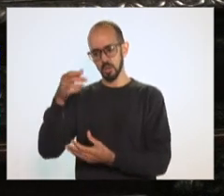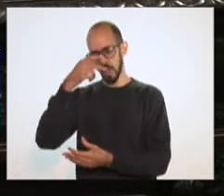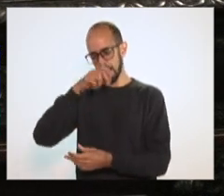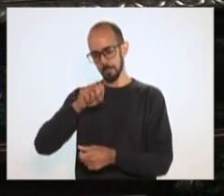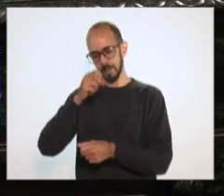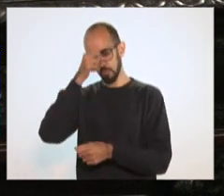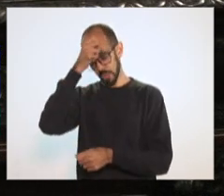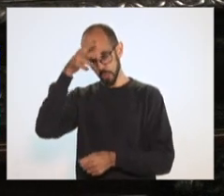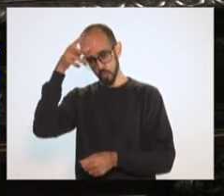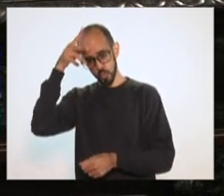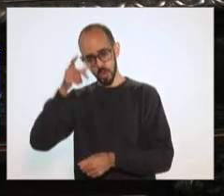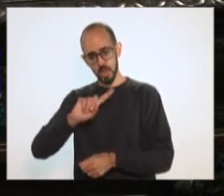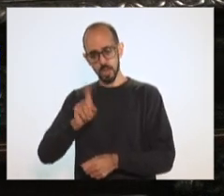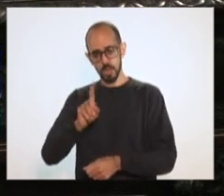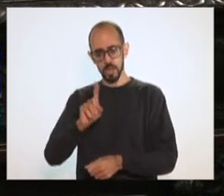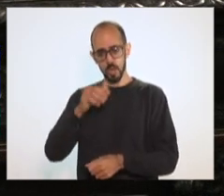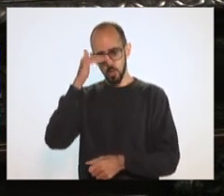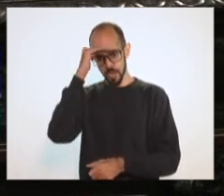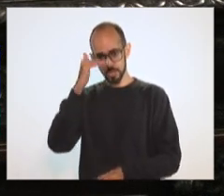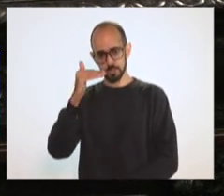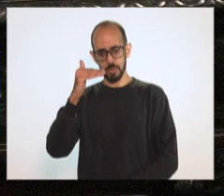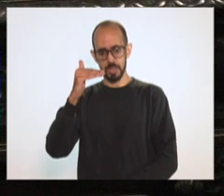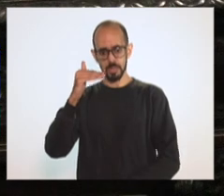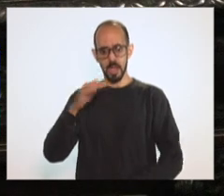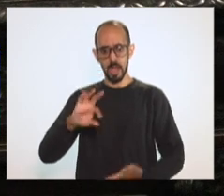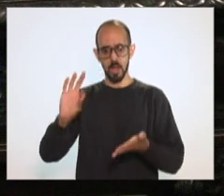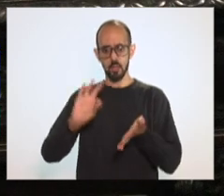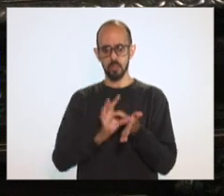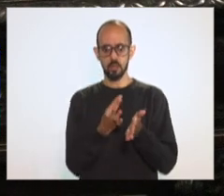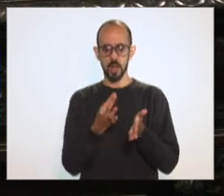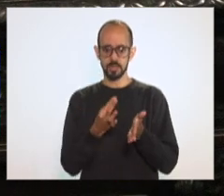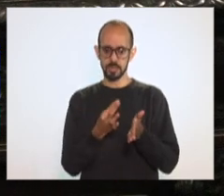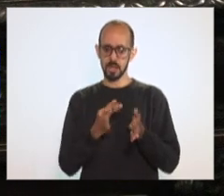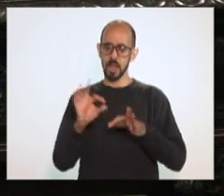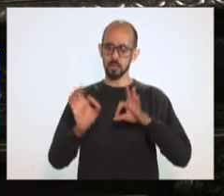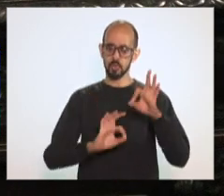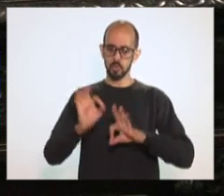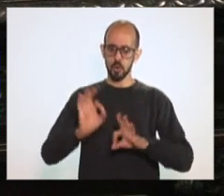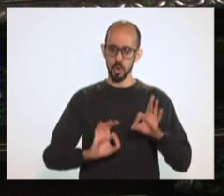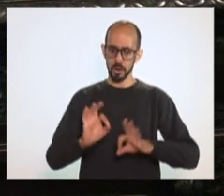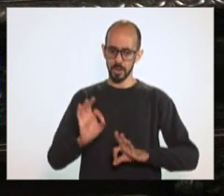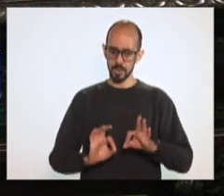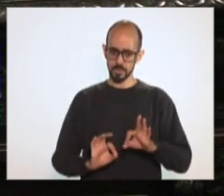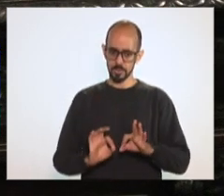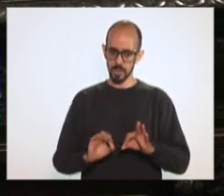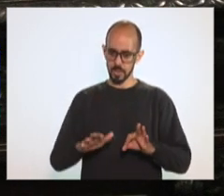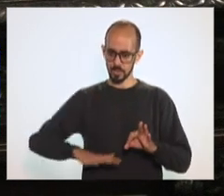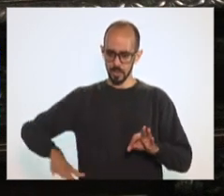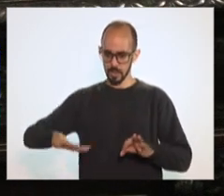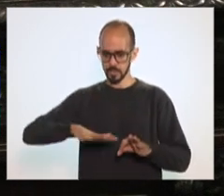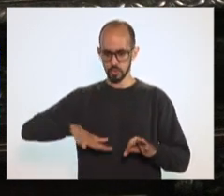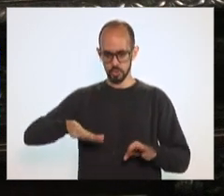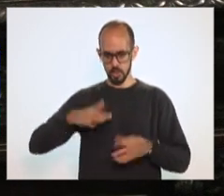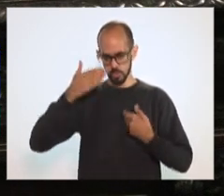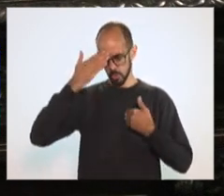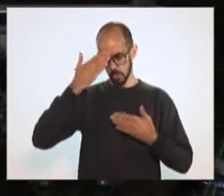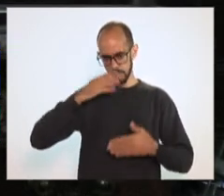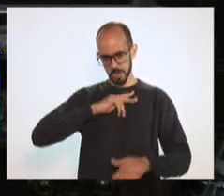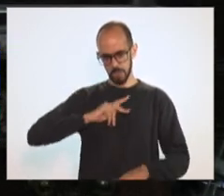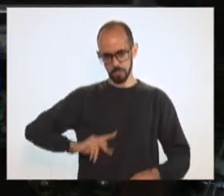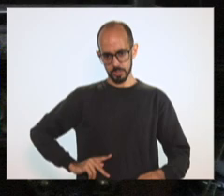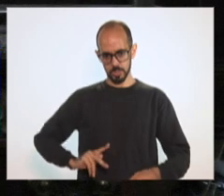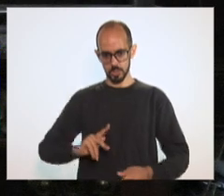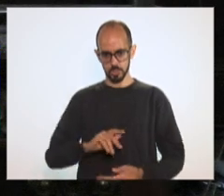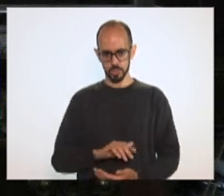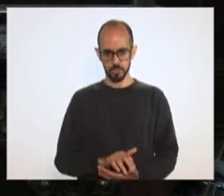respeitarem um consórcio assinado e organizado na sua região. Muito obrigado, presidente. Próximo